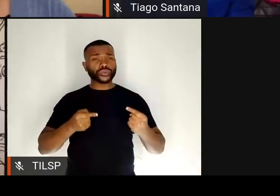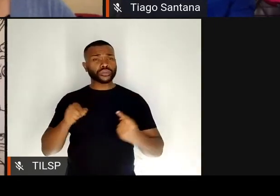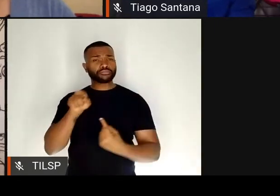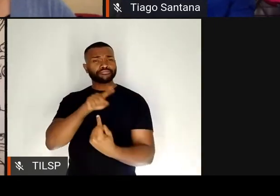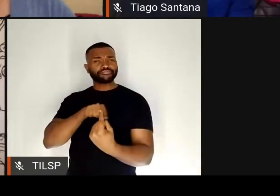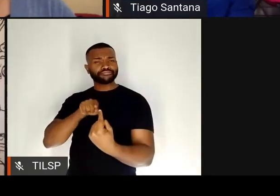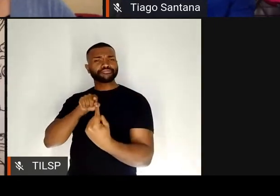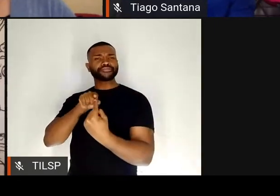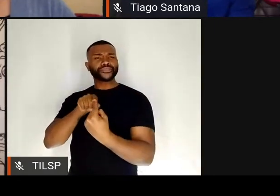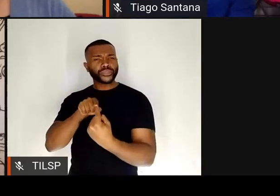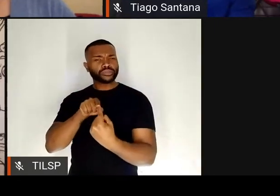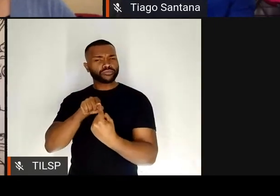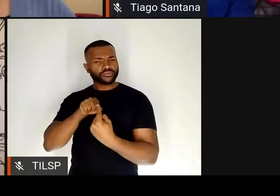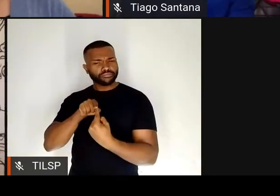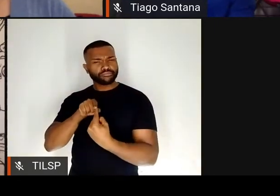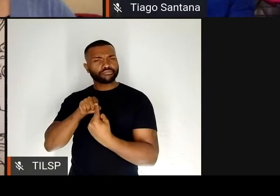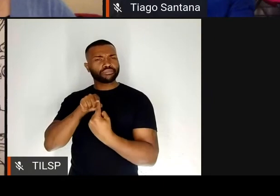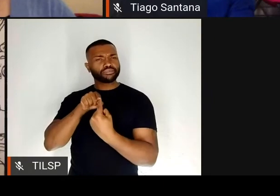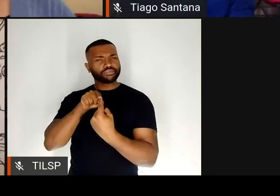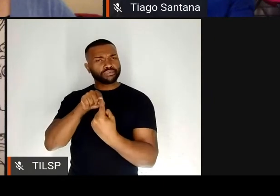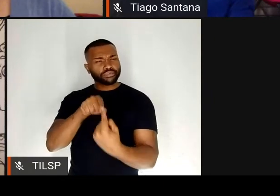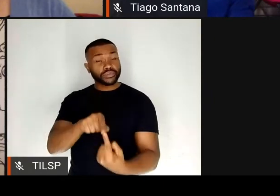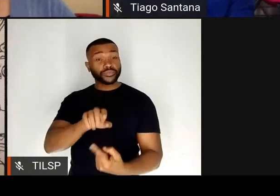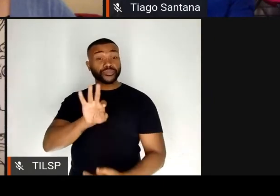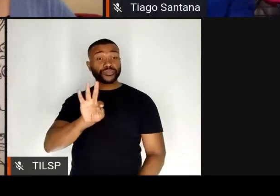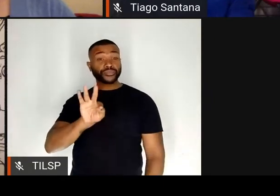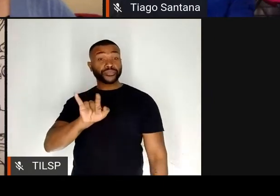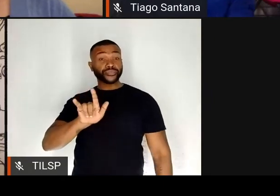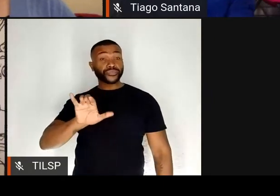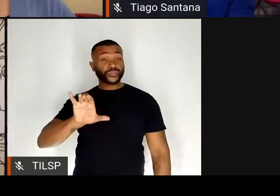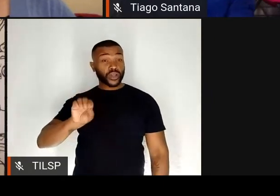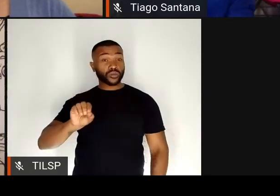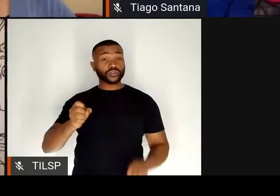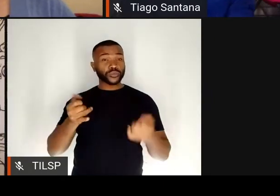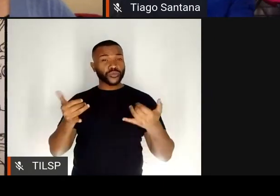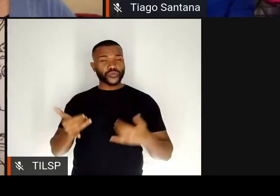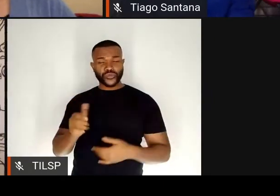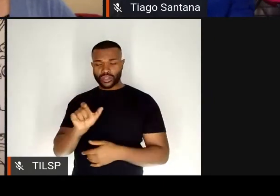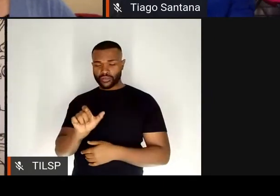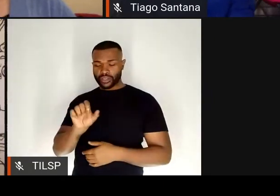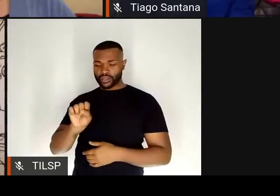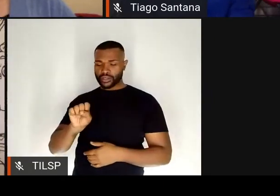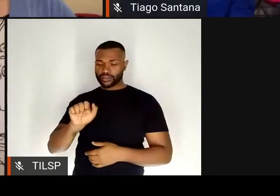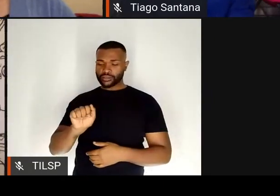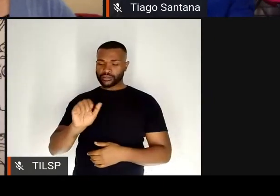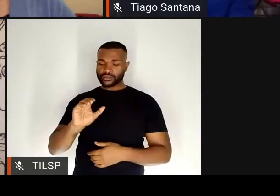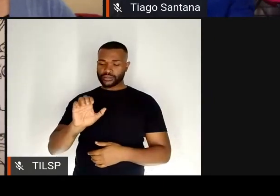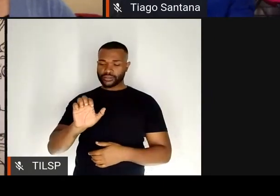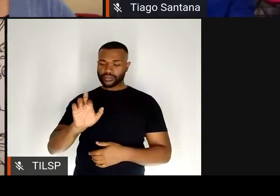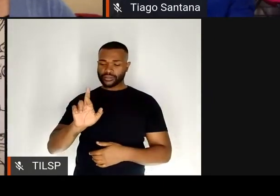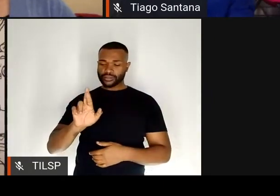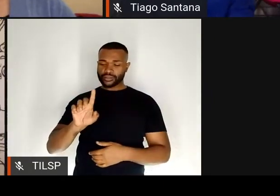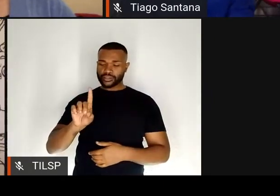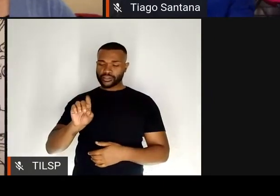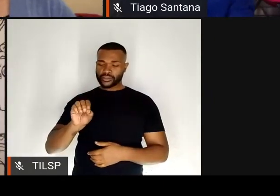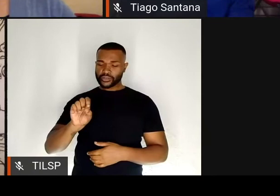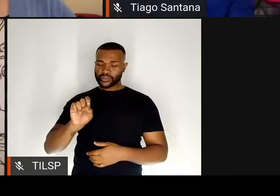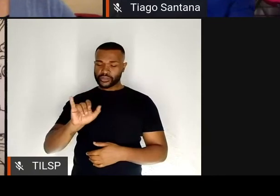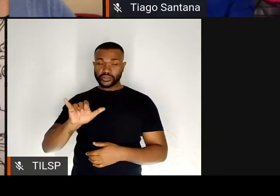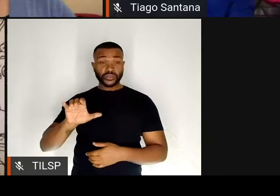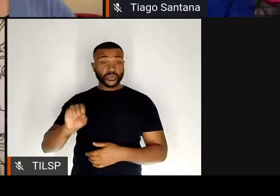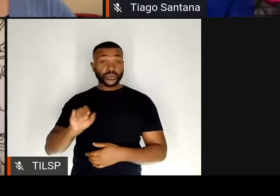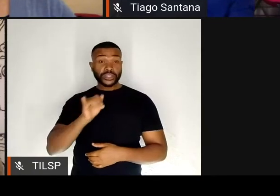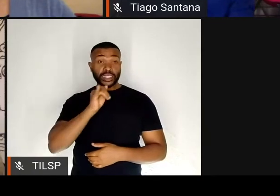esse sentido que o Thiago mencionou um pouco do sacerdócio naquilo que, digamos, é um pouco essa manifestação de um